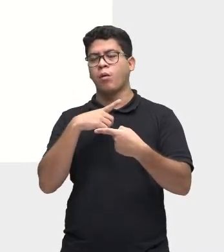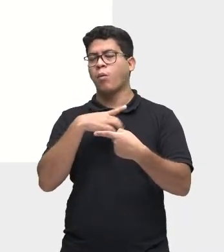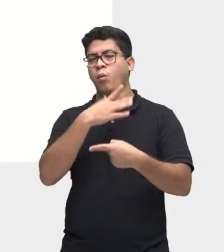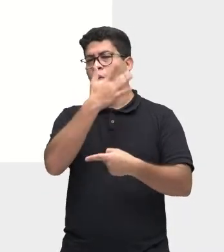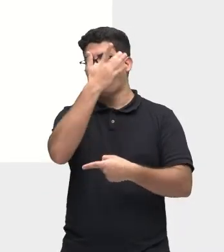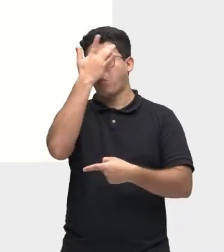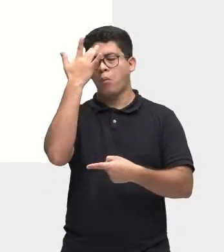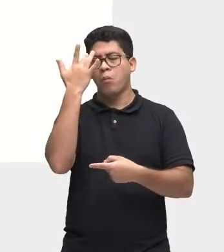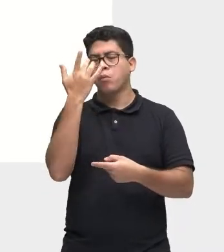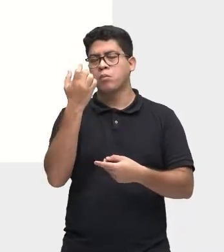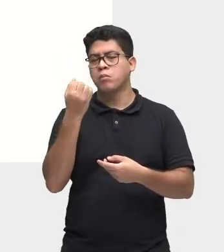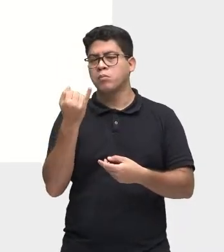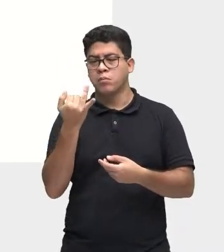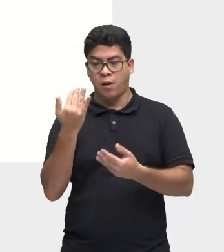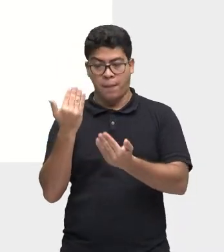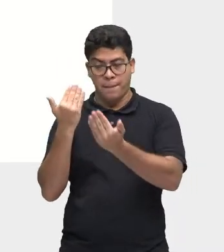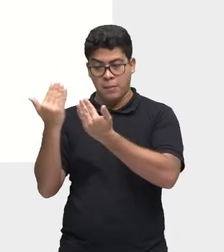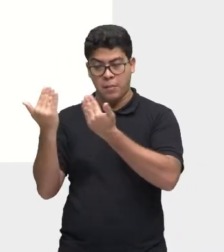Olha só,